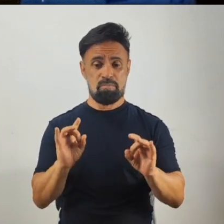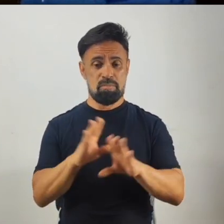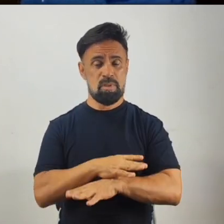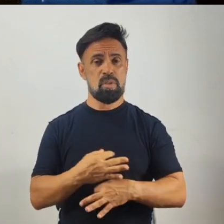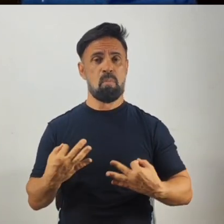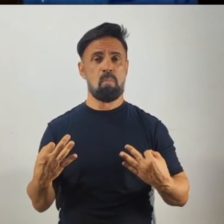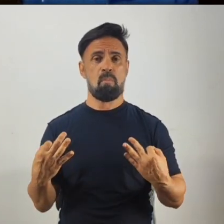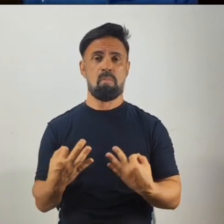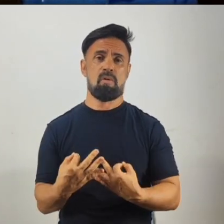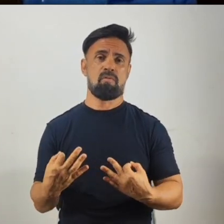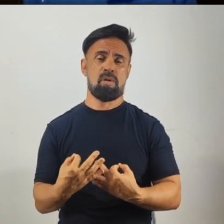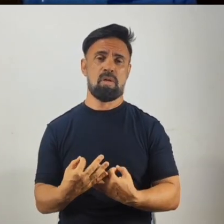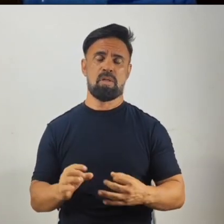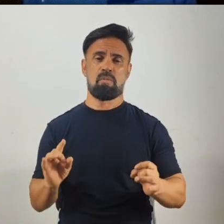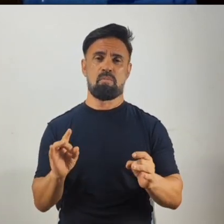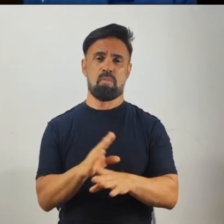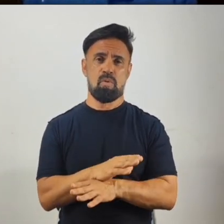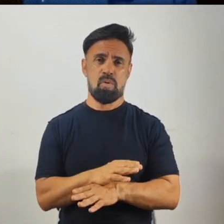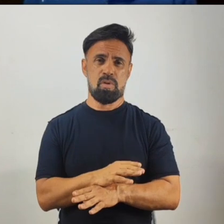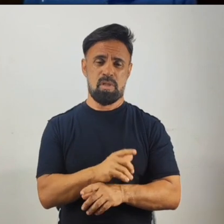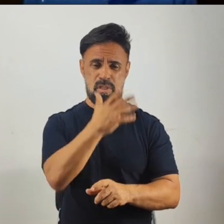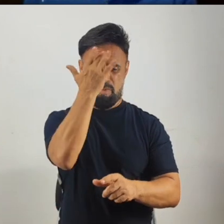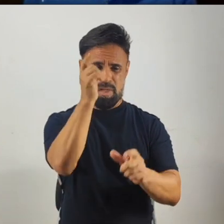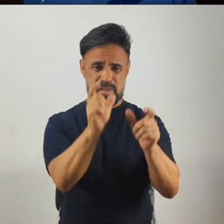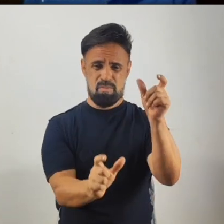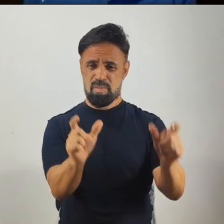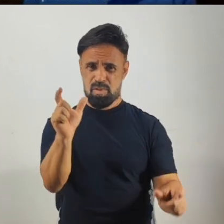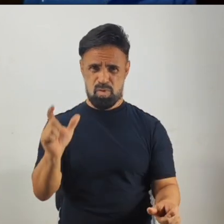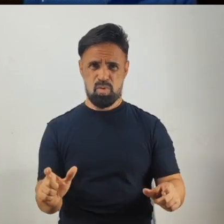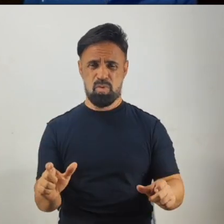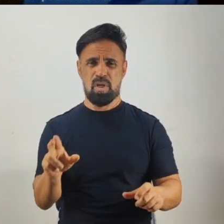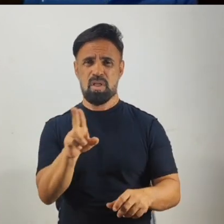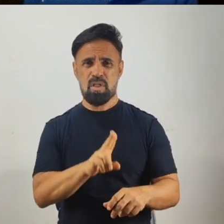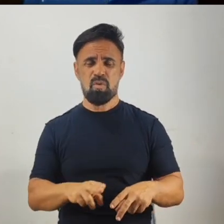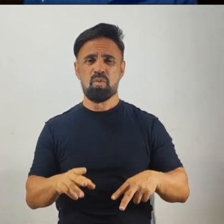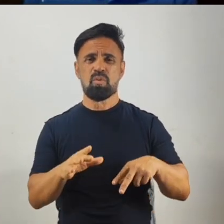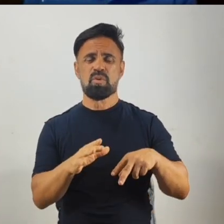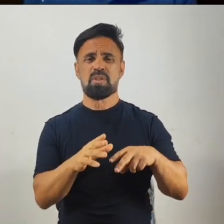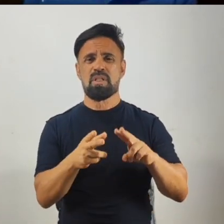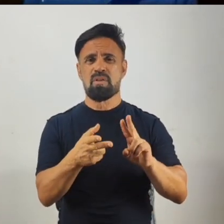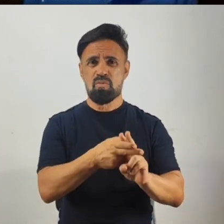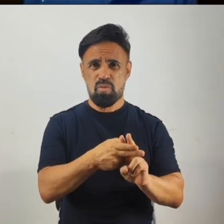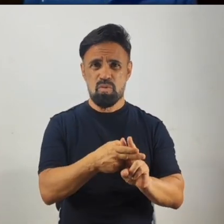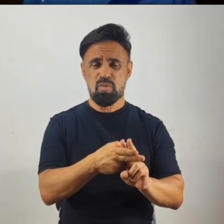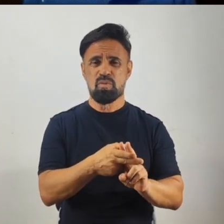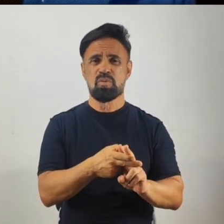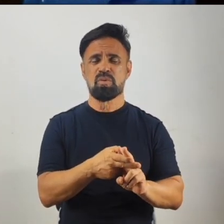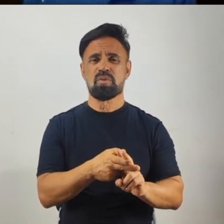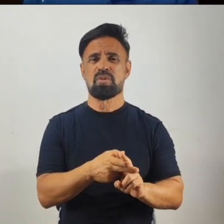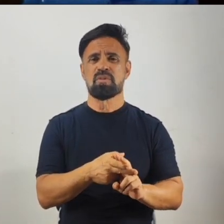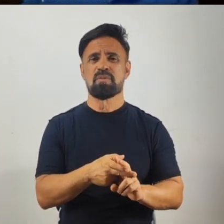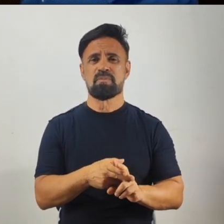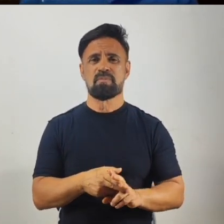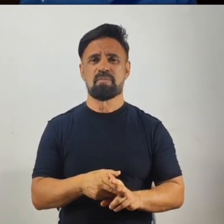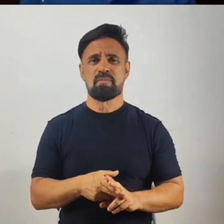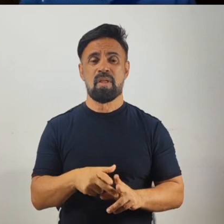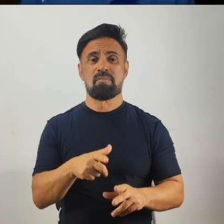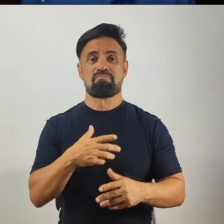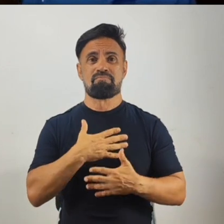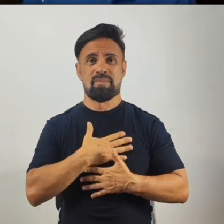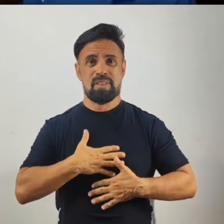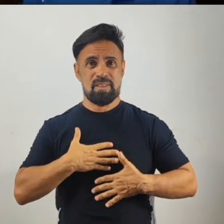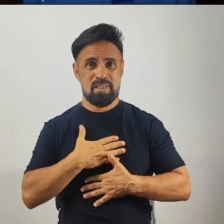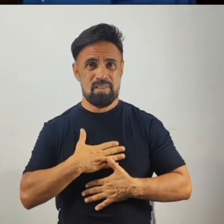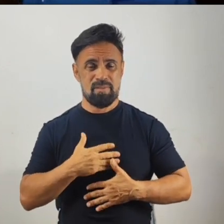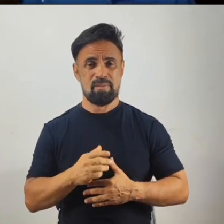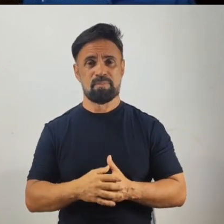de maneira perfeita e que os nossos clientes, que atenda à expectativa dos nossos